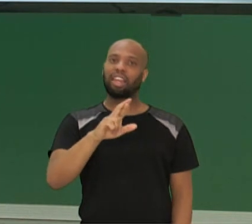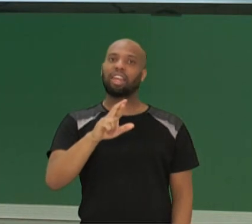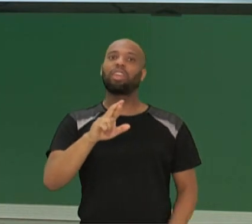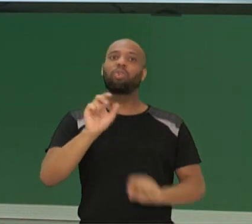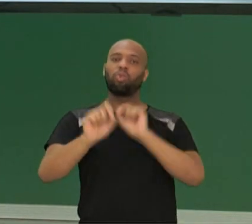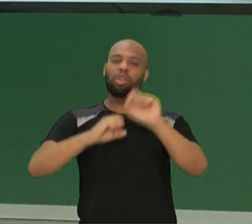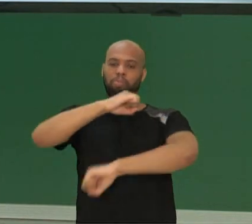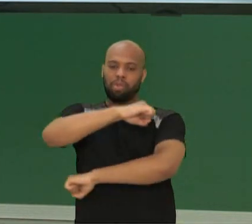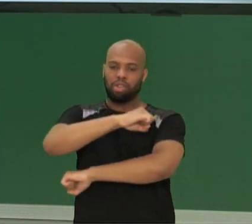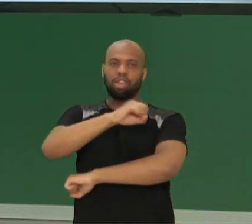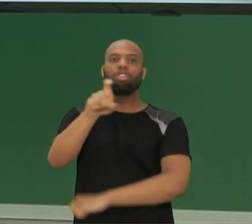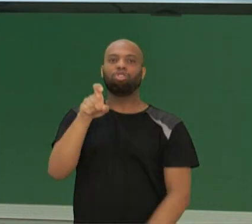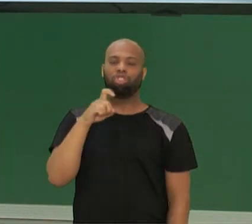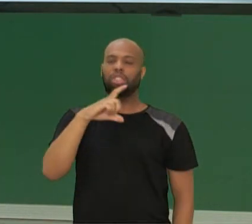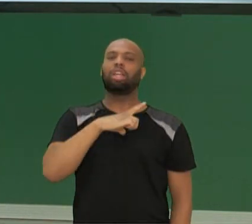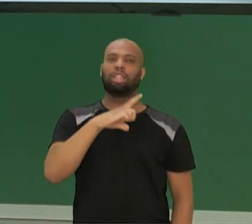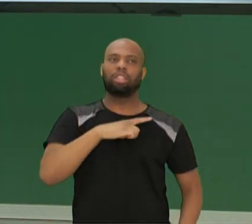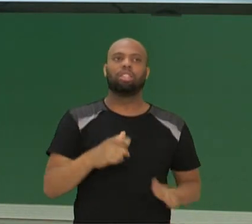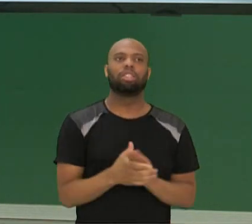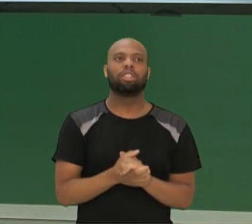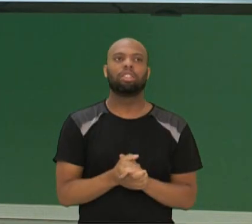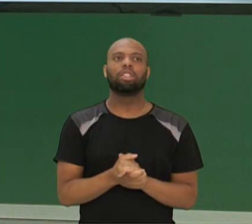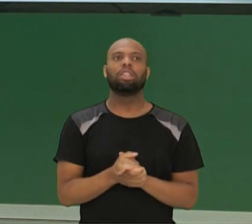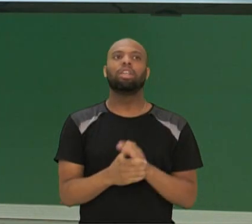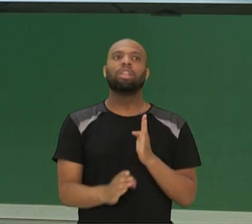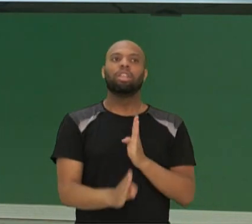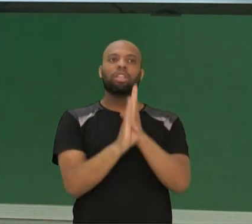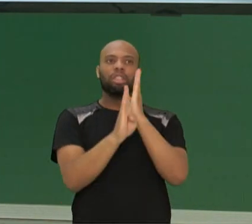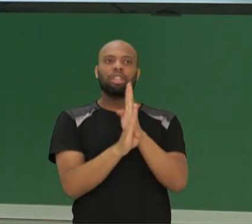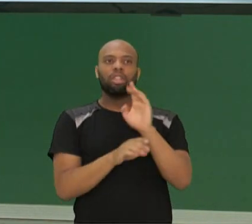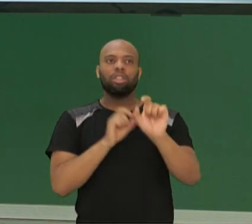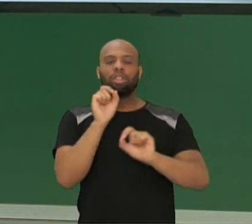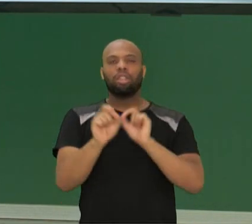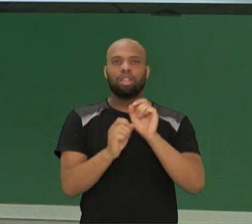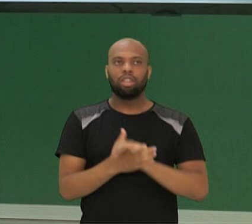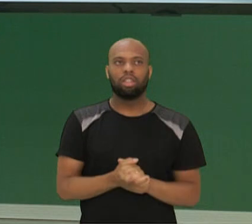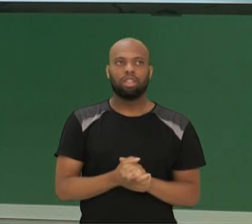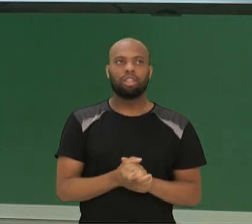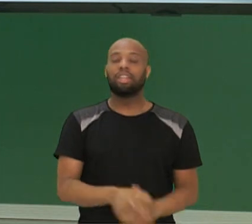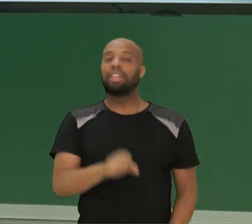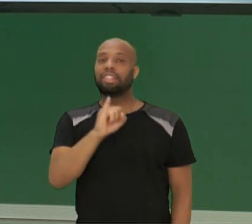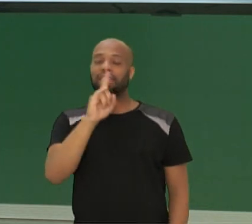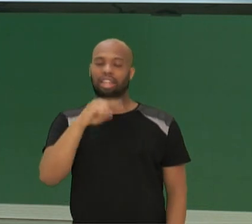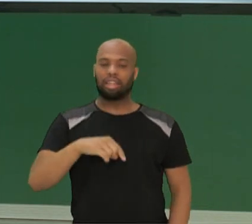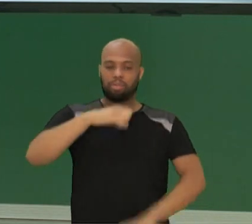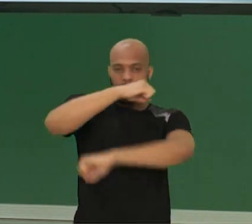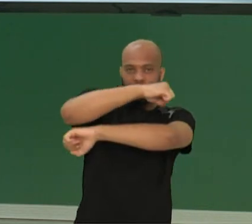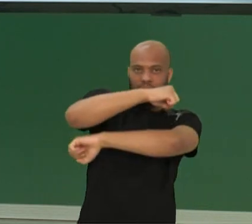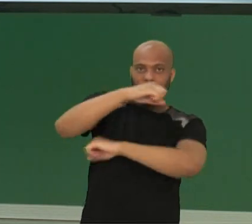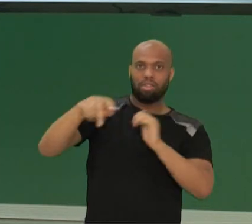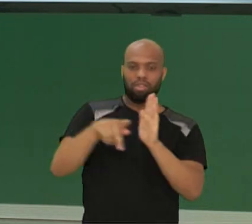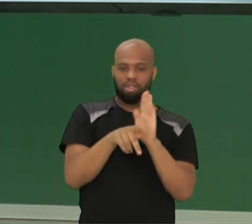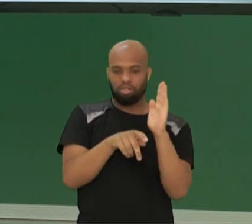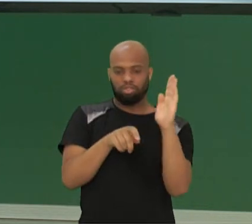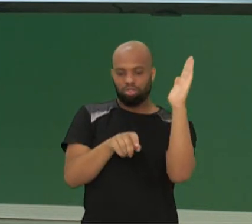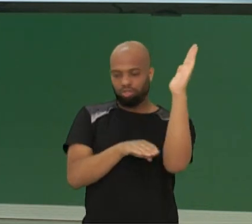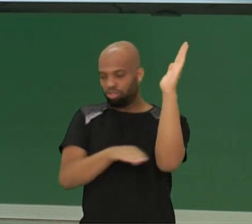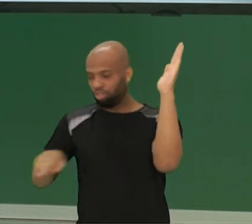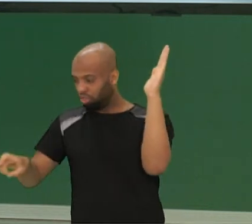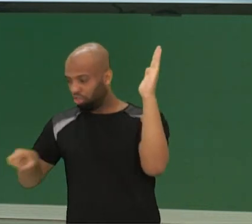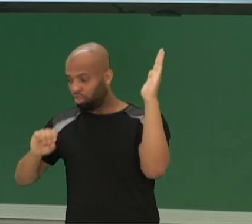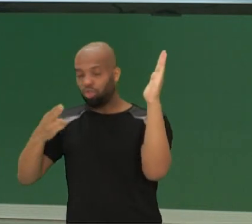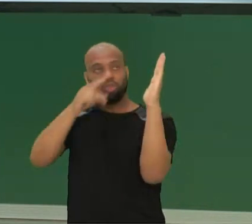eixo X, tá? Então para identificar se são paralelos ao eixo X ou ao eixo